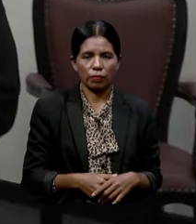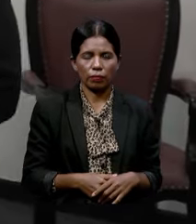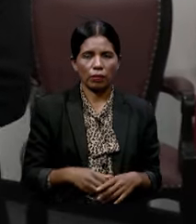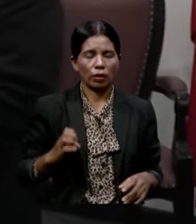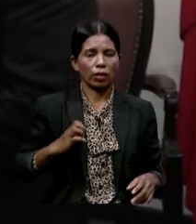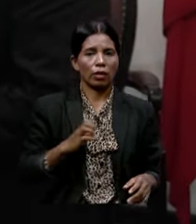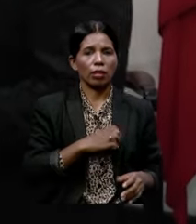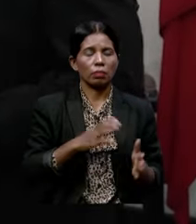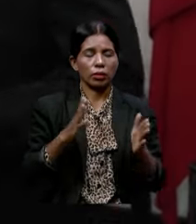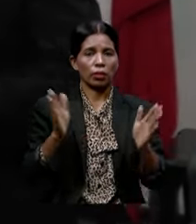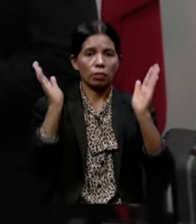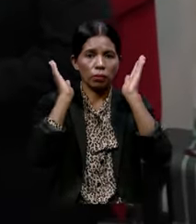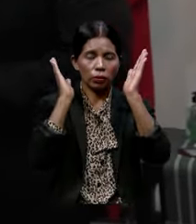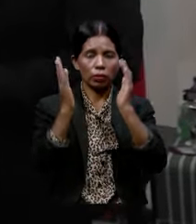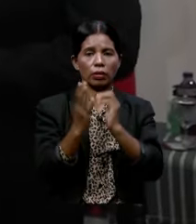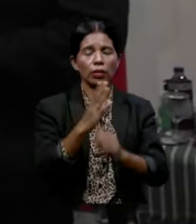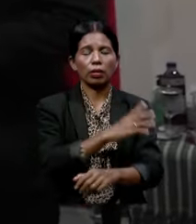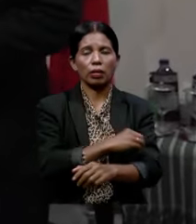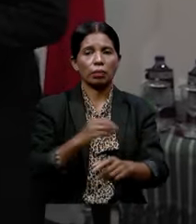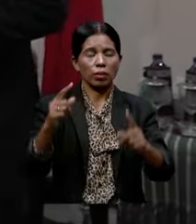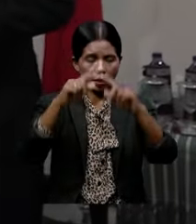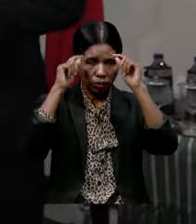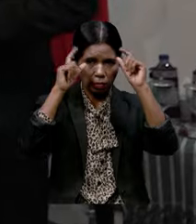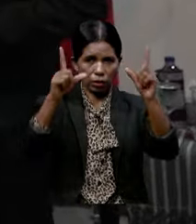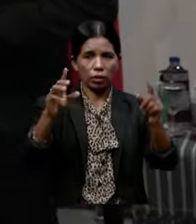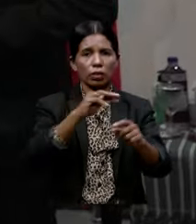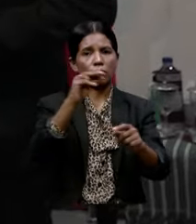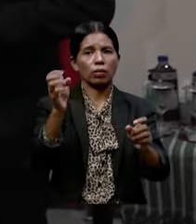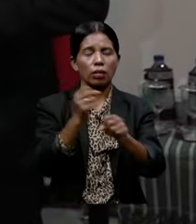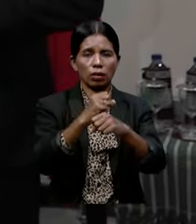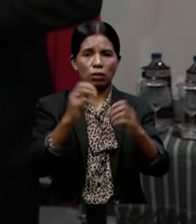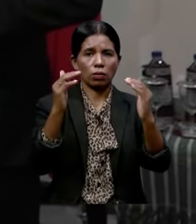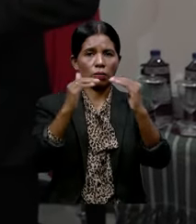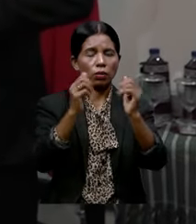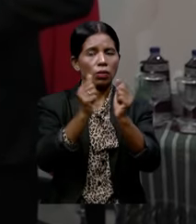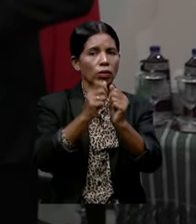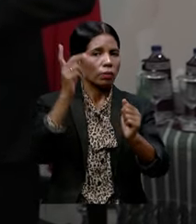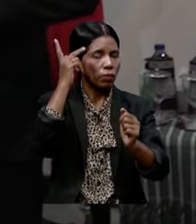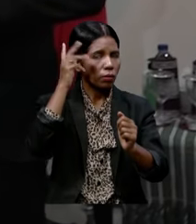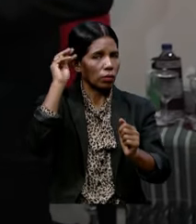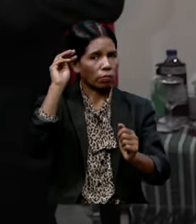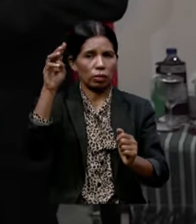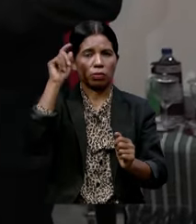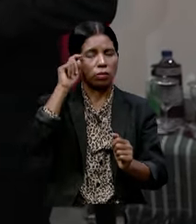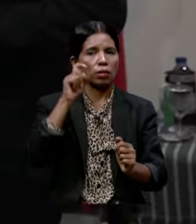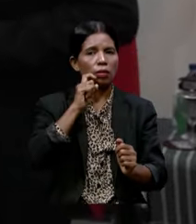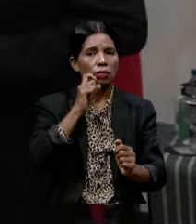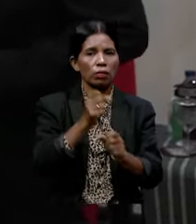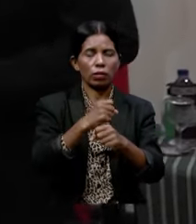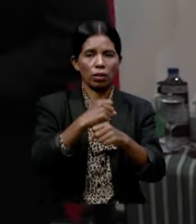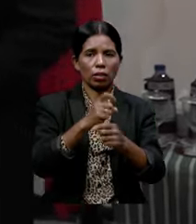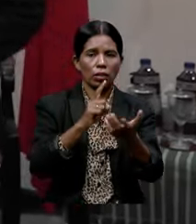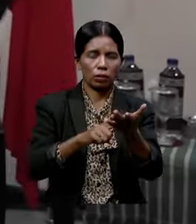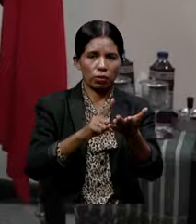Embaixador Brunei Darussalam ba Timor Leste segunda ne halau encontro ho primeiro ministro kai Ralasanano Gusmão ho de halo